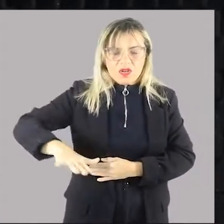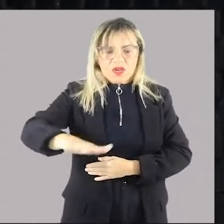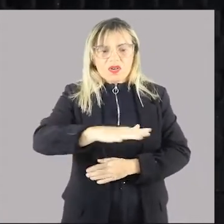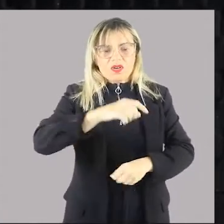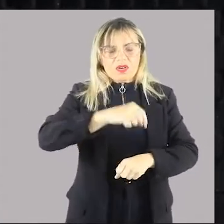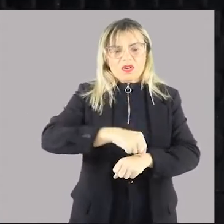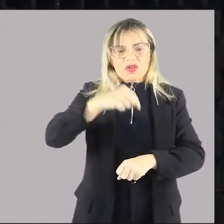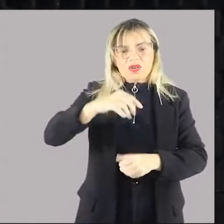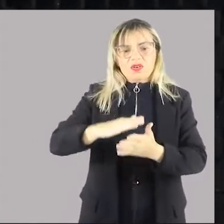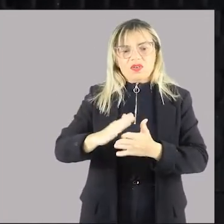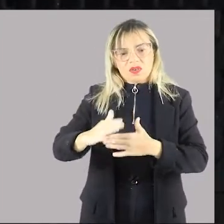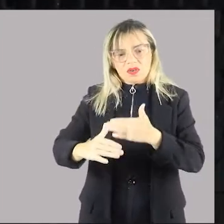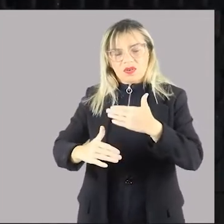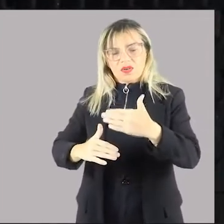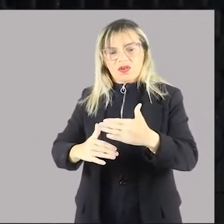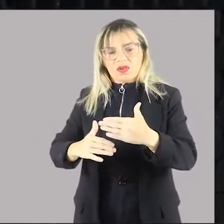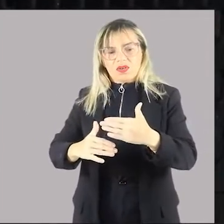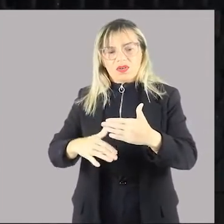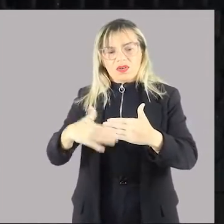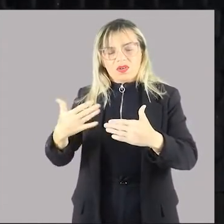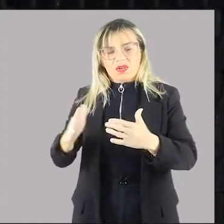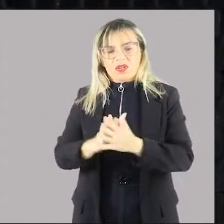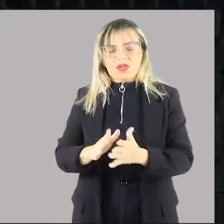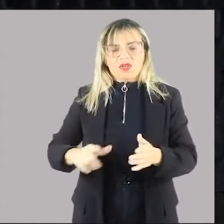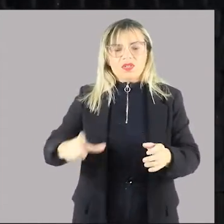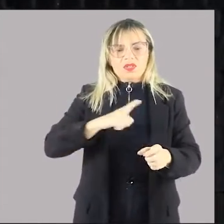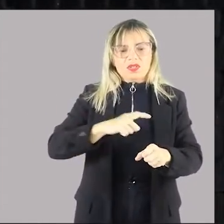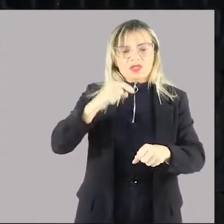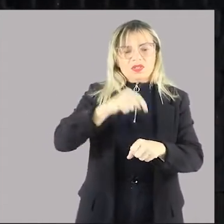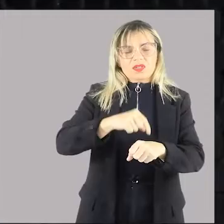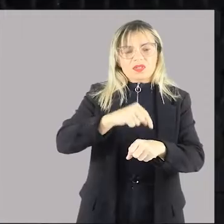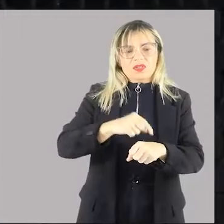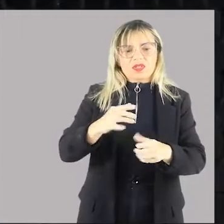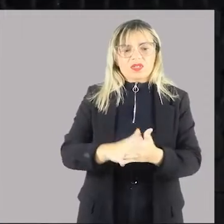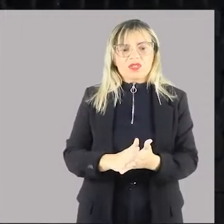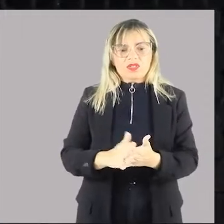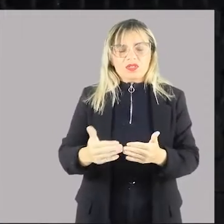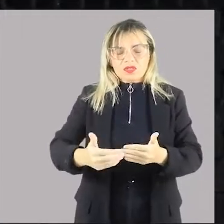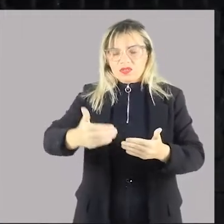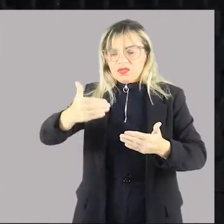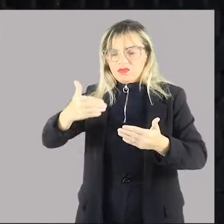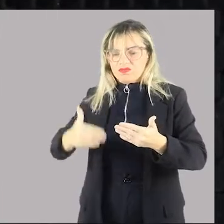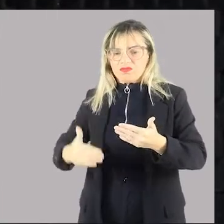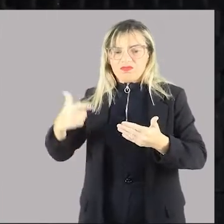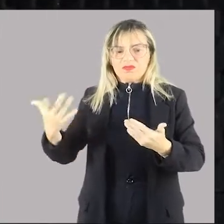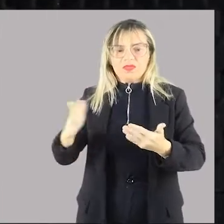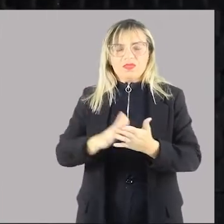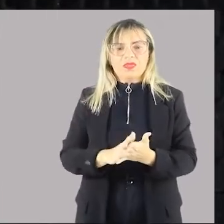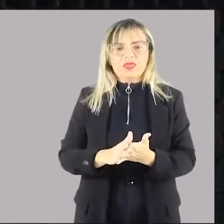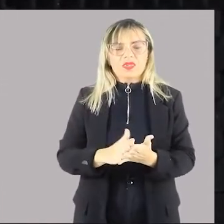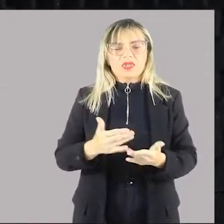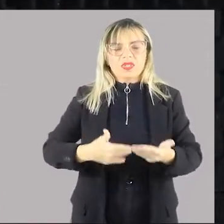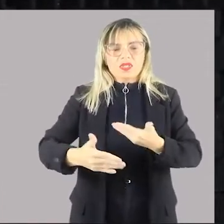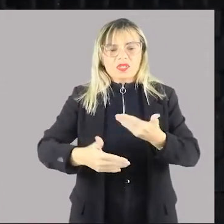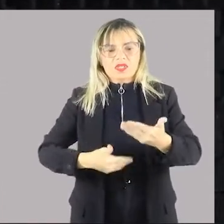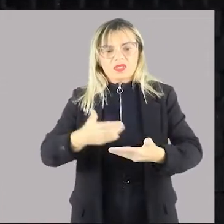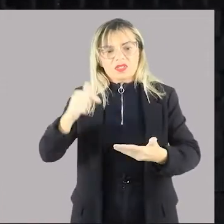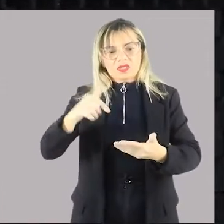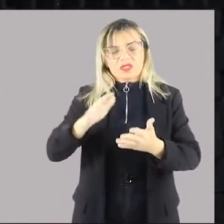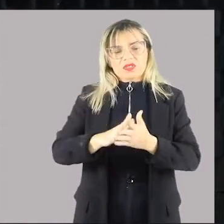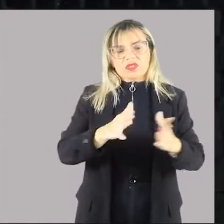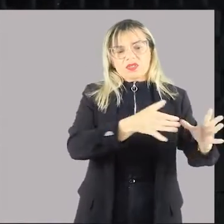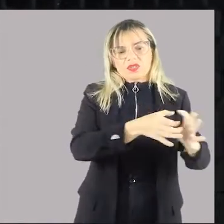que nós vamos avançar, tem momentos que nós vamos recuar. Essa é a dinâmica da sociedade